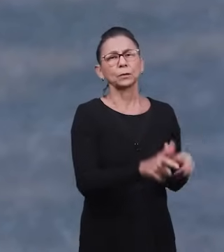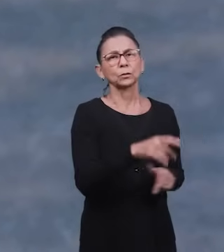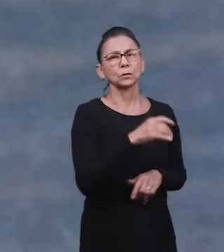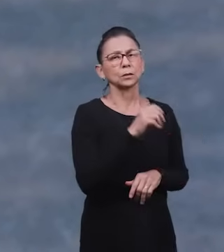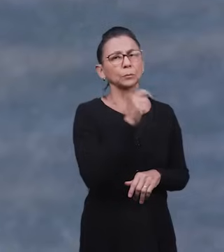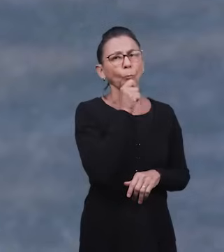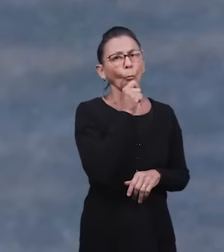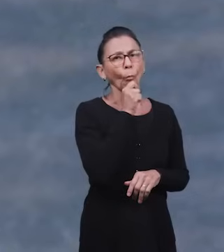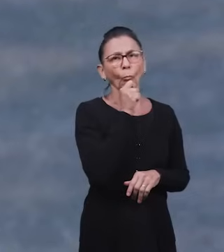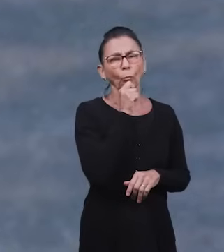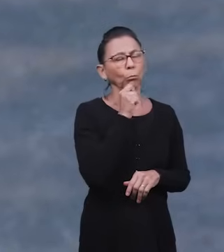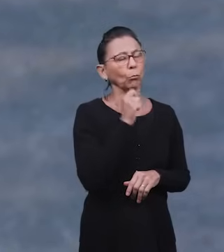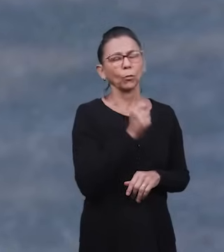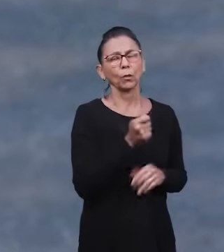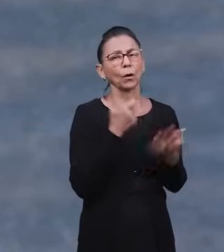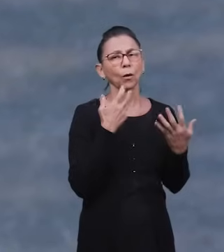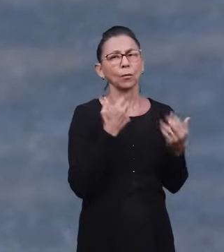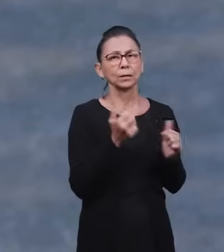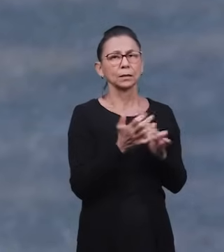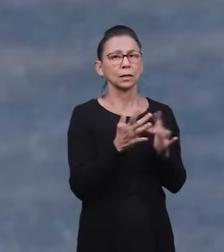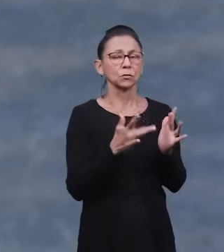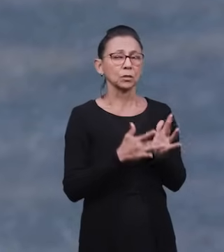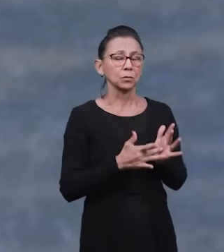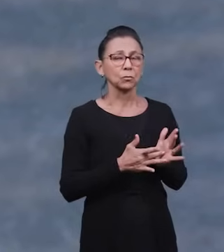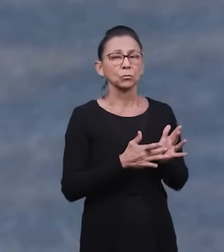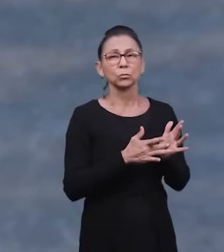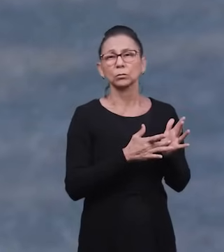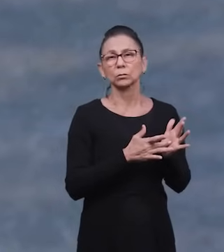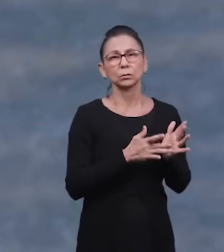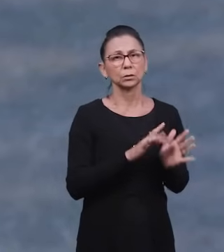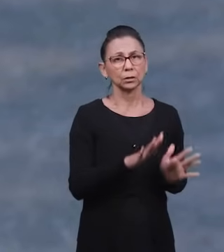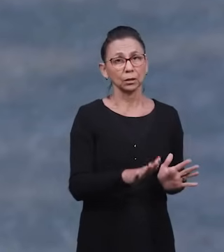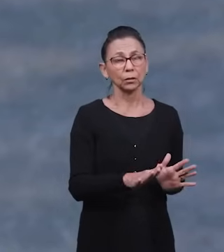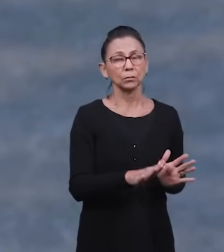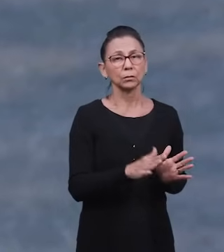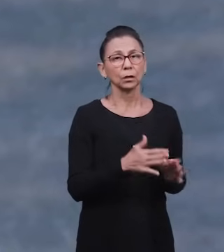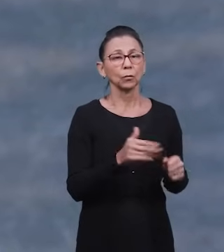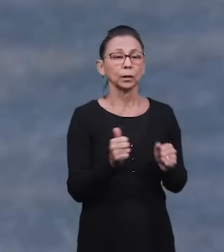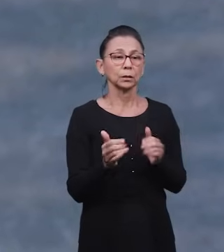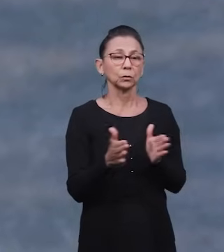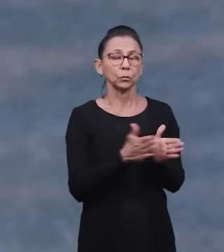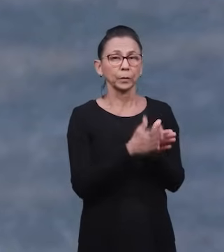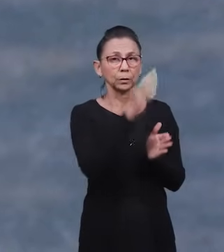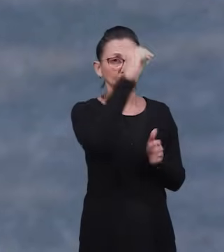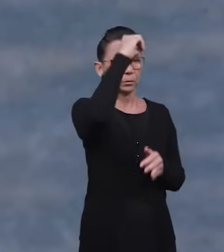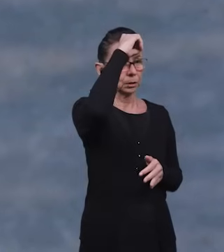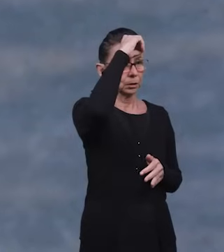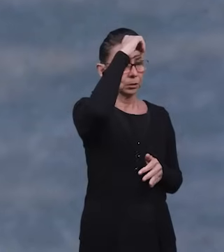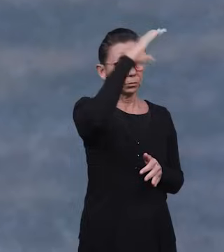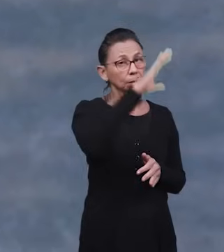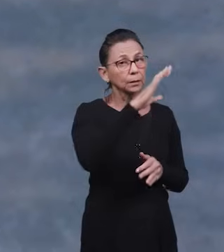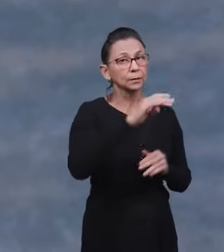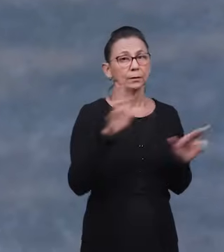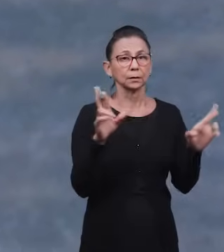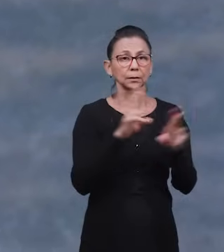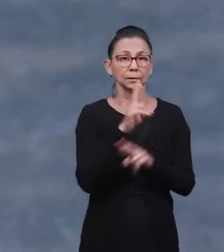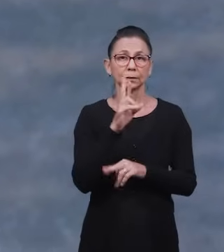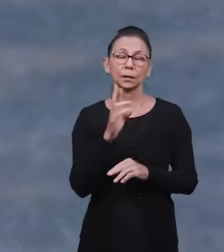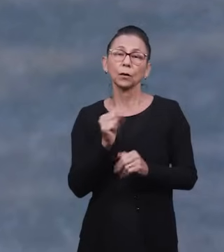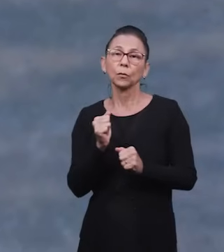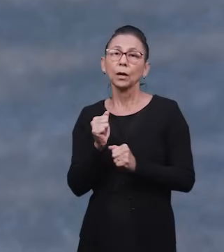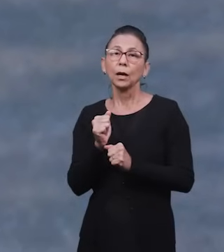Senhor, que não aceitaram Jesus, estão vivendo ainda o tempo da ignorância, diferente de nós. Nós somos